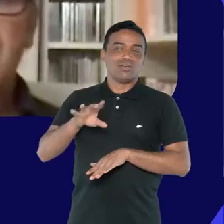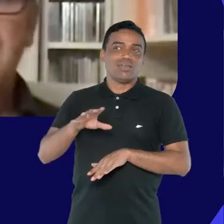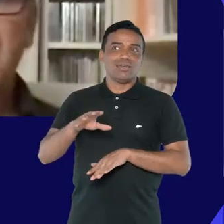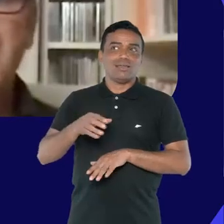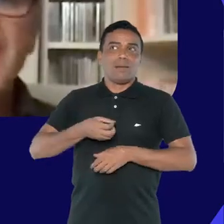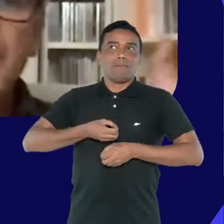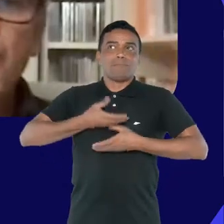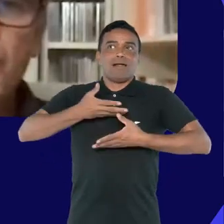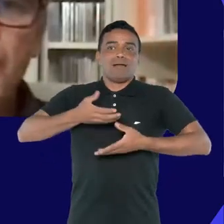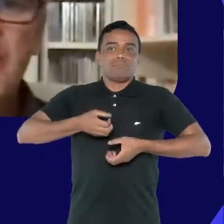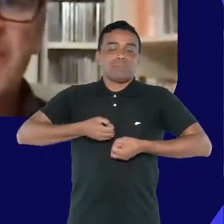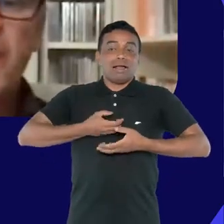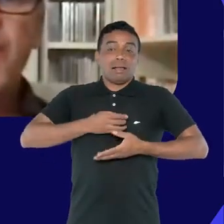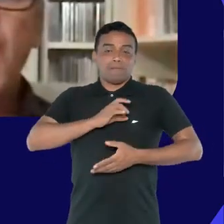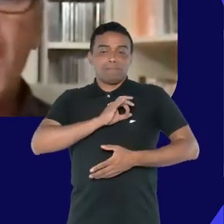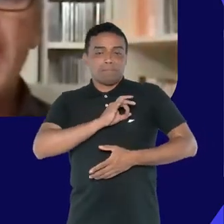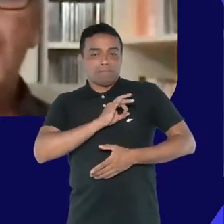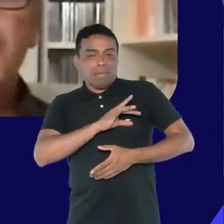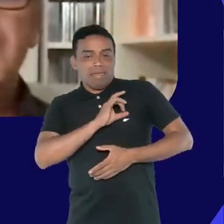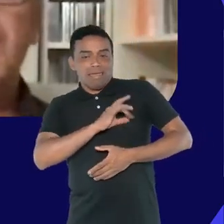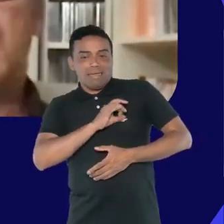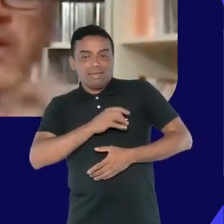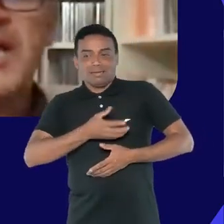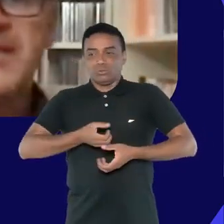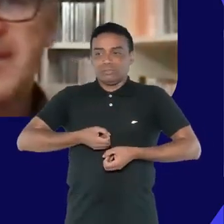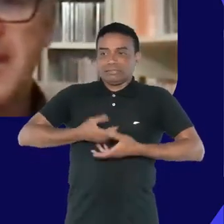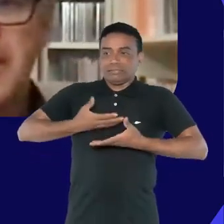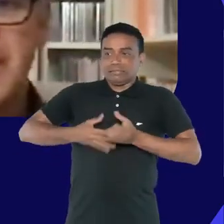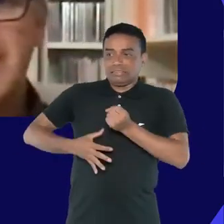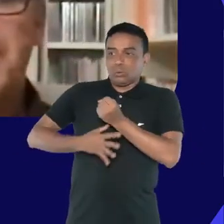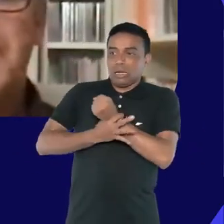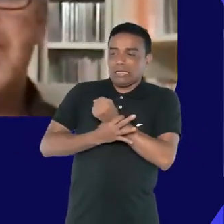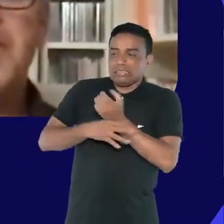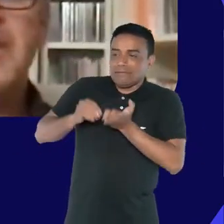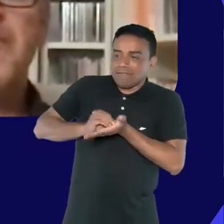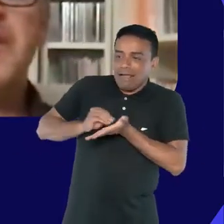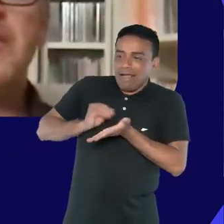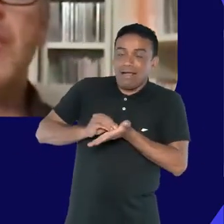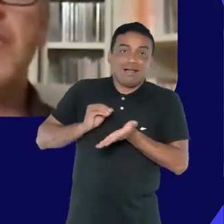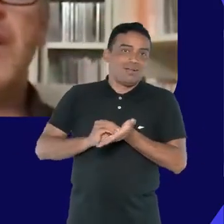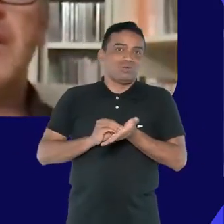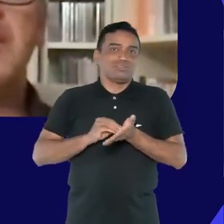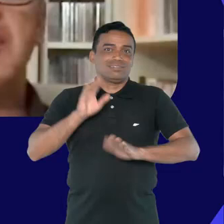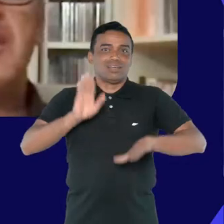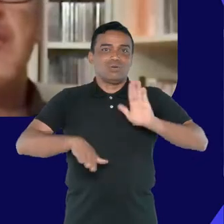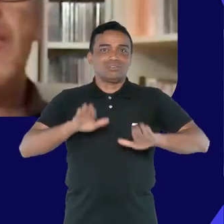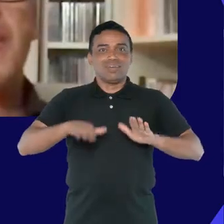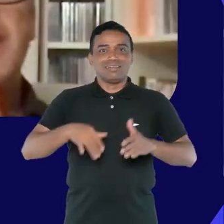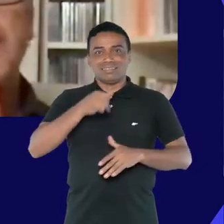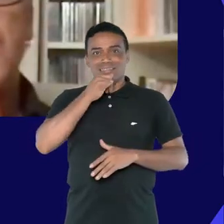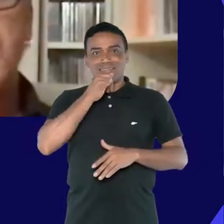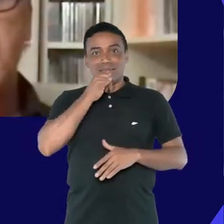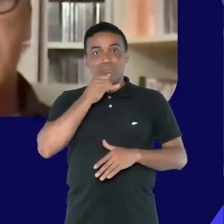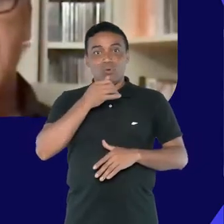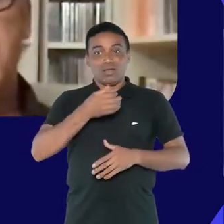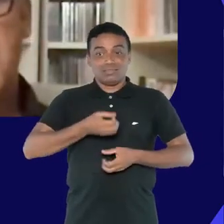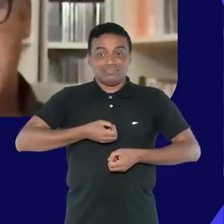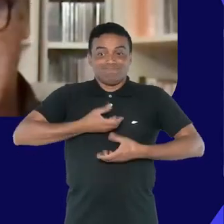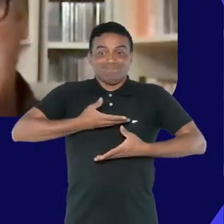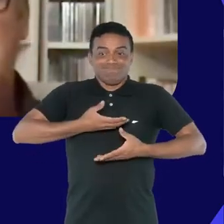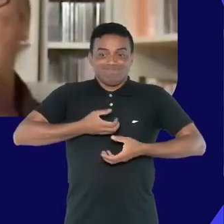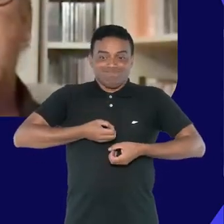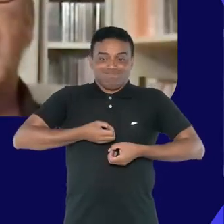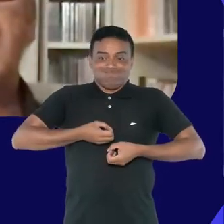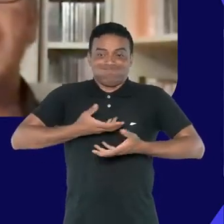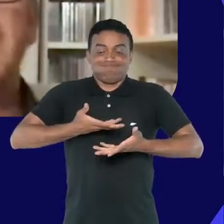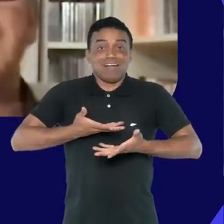ecos de medos, são só ecos de inseguranças. E muitas vezes quando essas vozes, por exemplo,